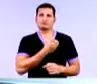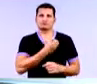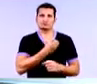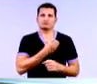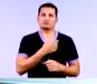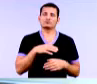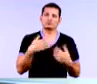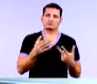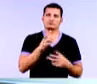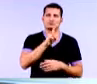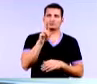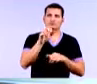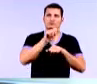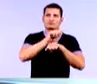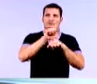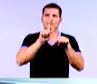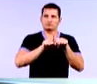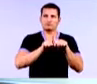nome do algoritmo